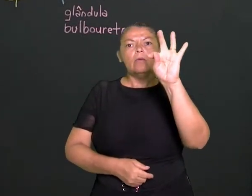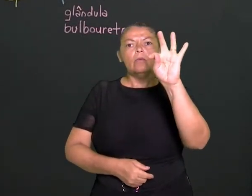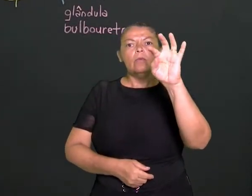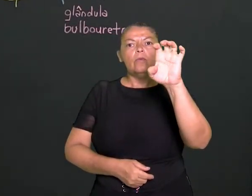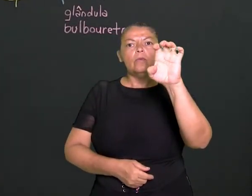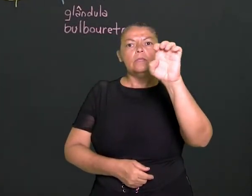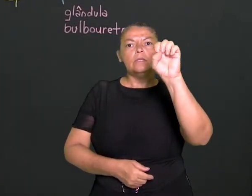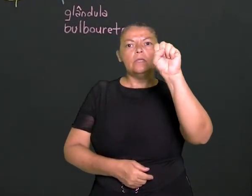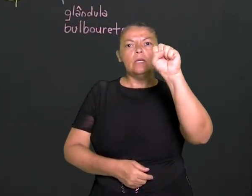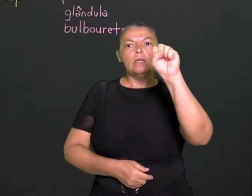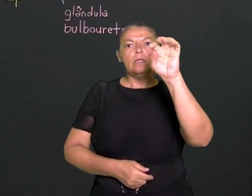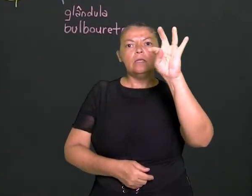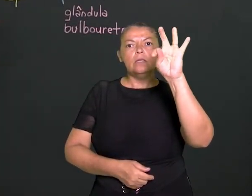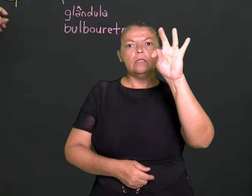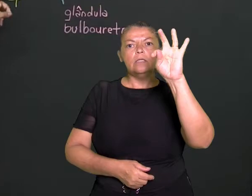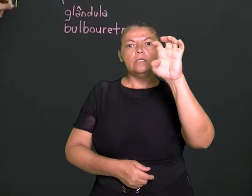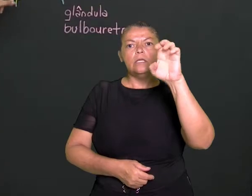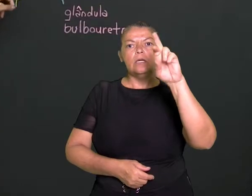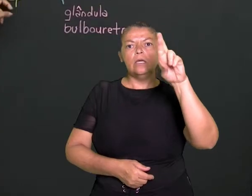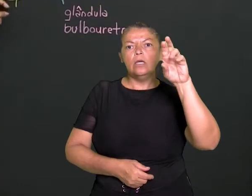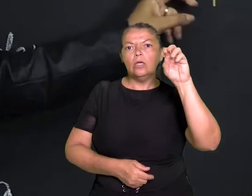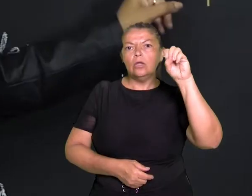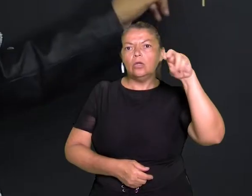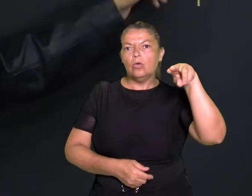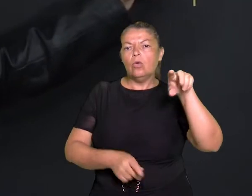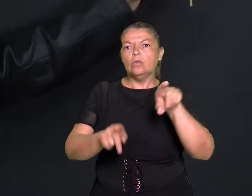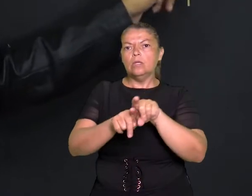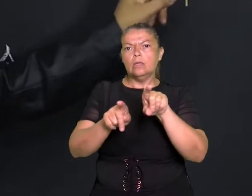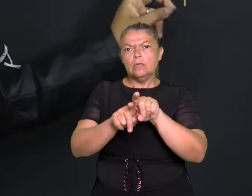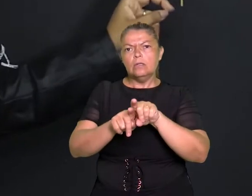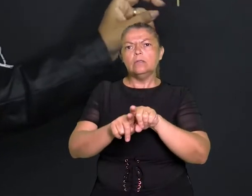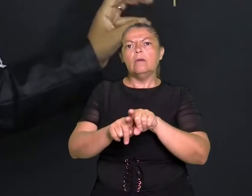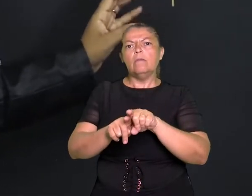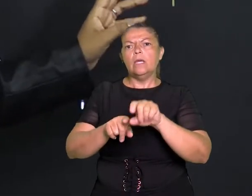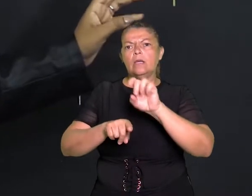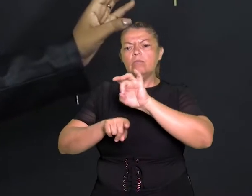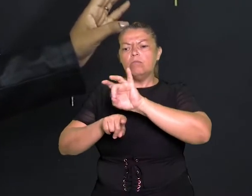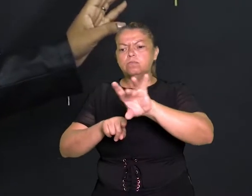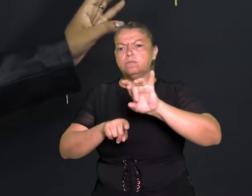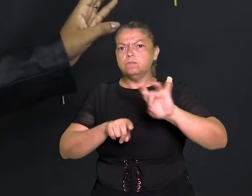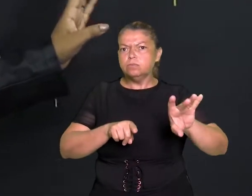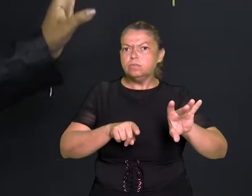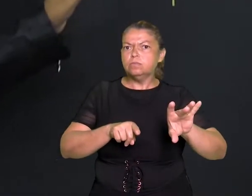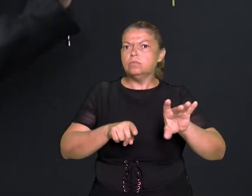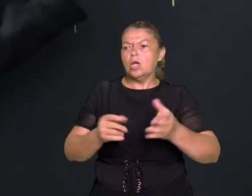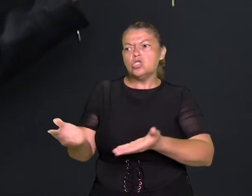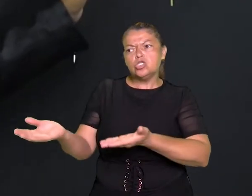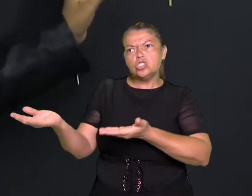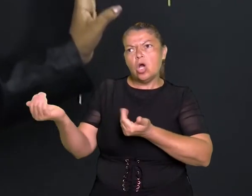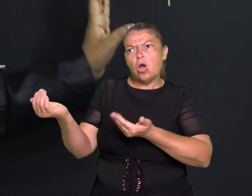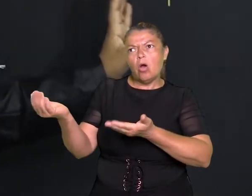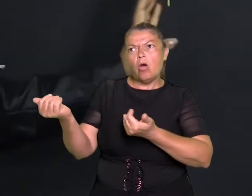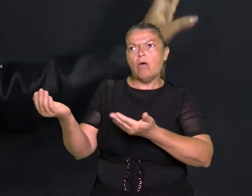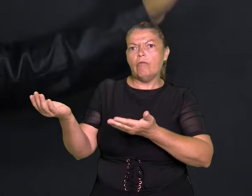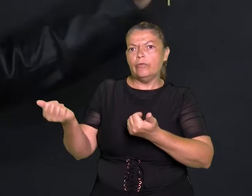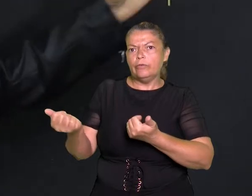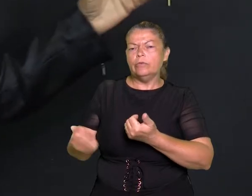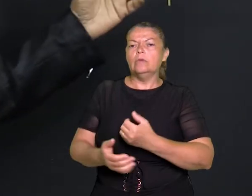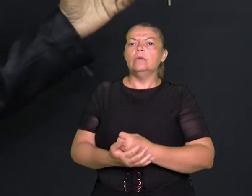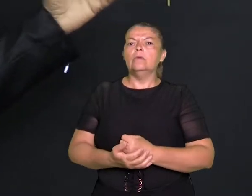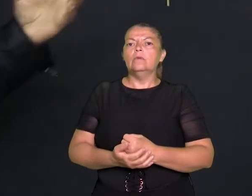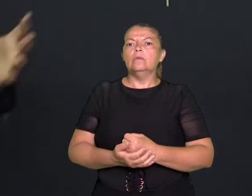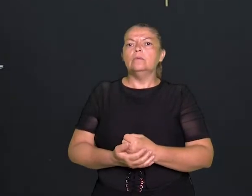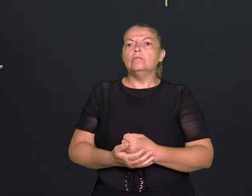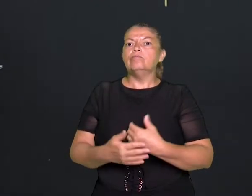espermatozoides. Aqui, nos testículos. Representados aqui em azul, na puberdade, essa região, o